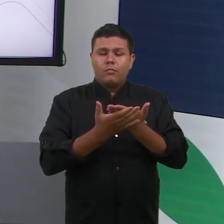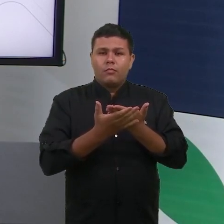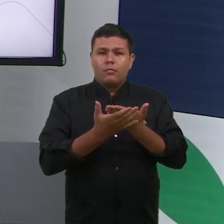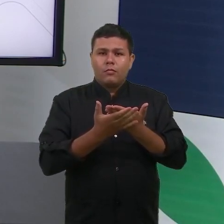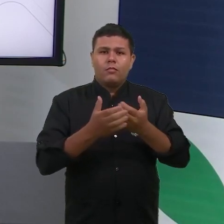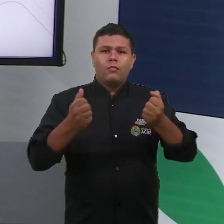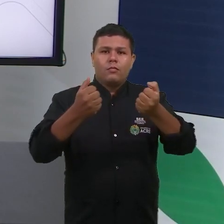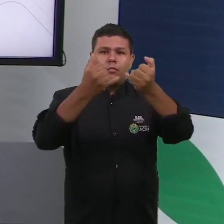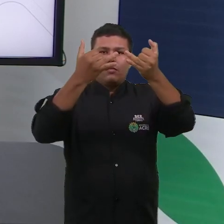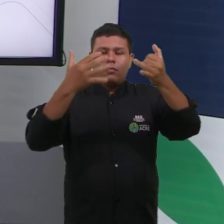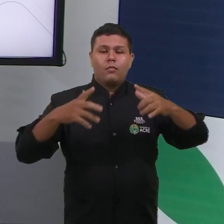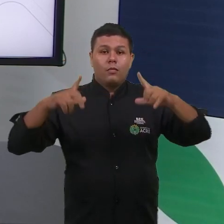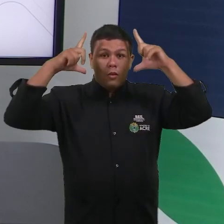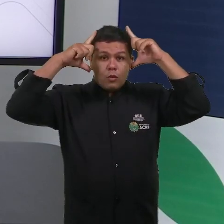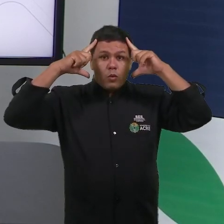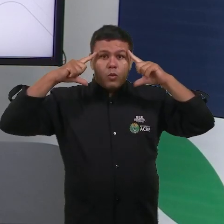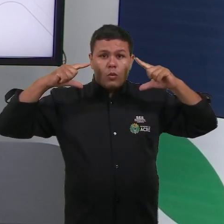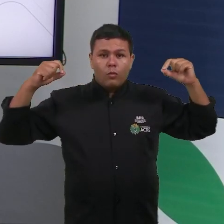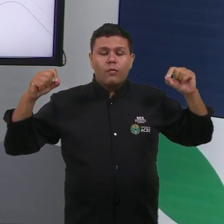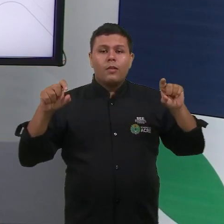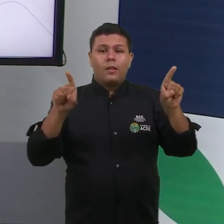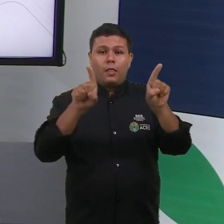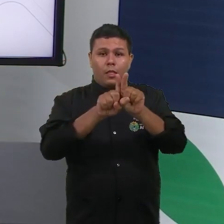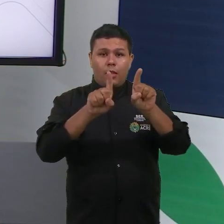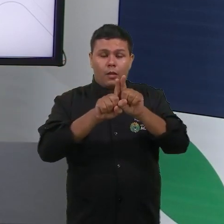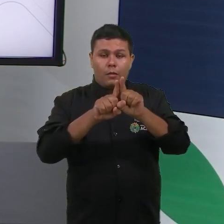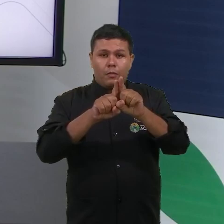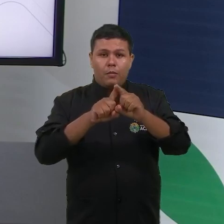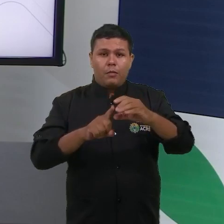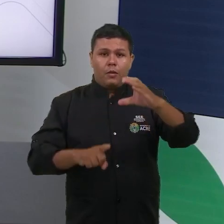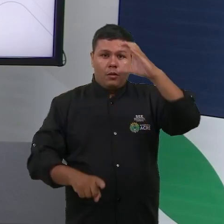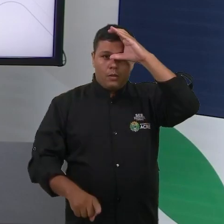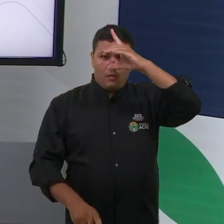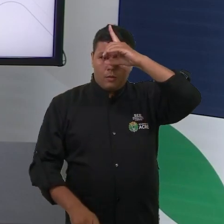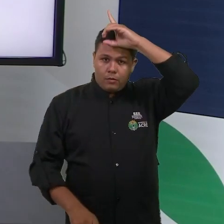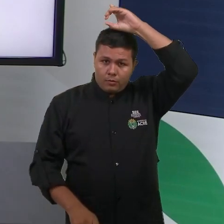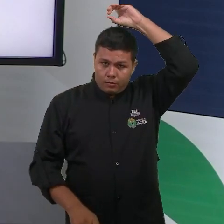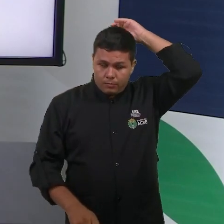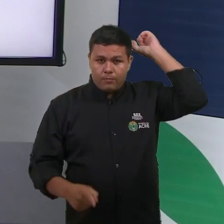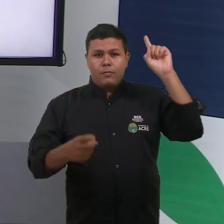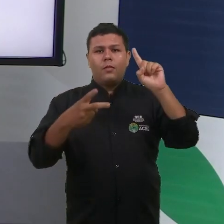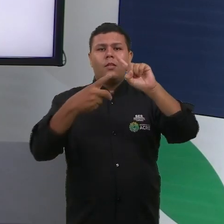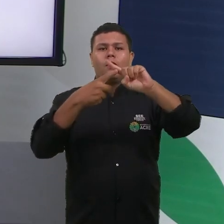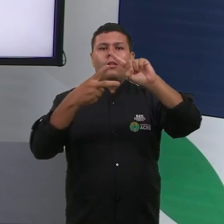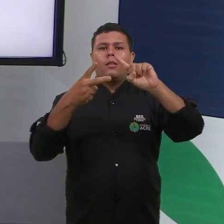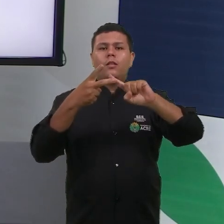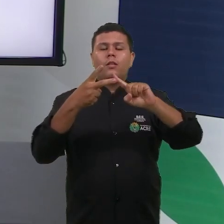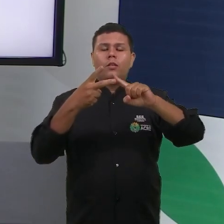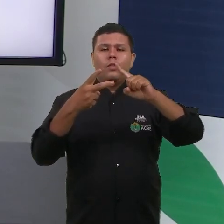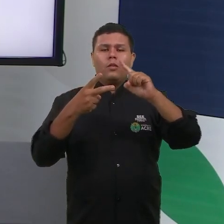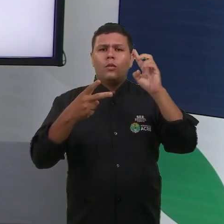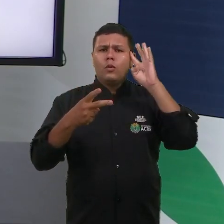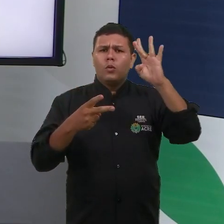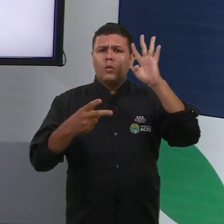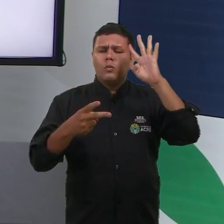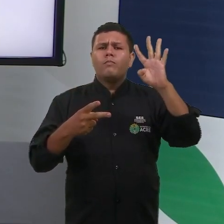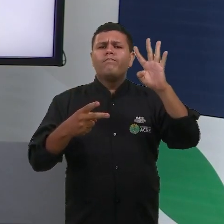aí sobre o lamarquismo e o darwinismo, tá ok? Então, bora, pessoal, começar aqui. O que